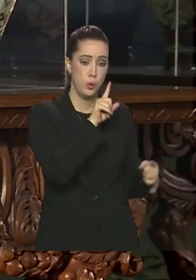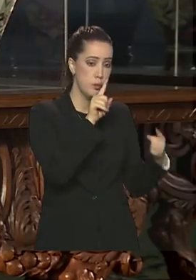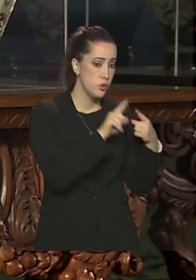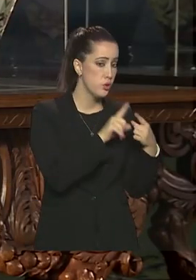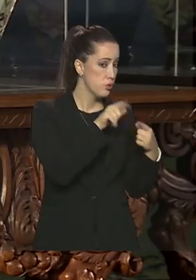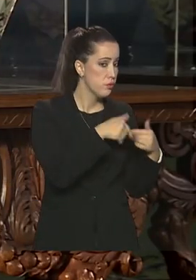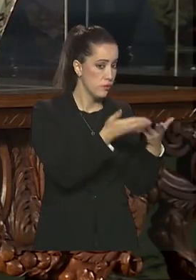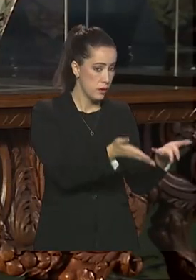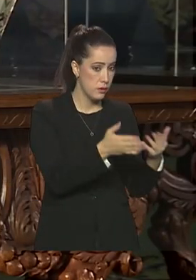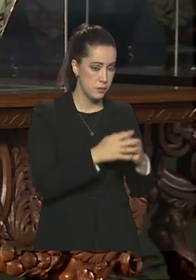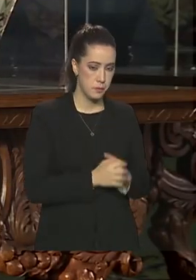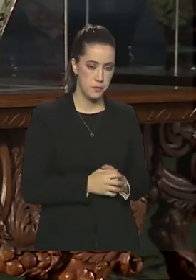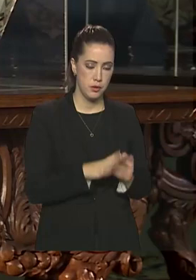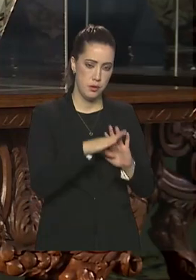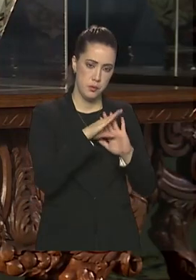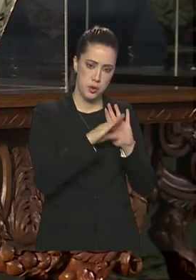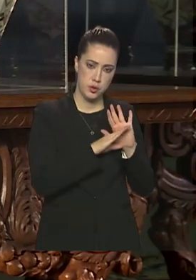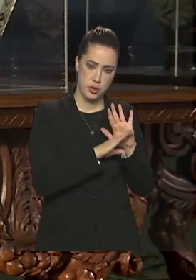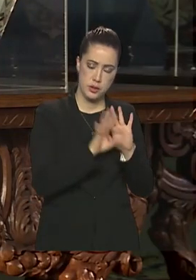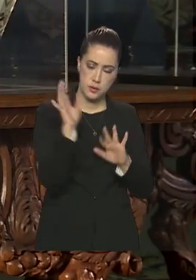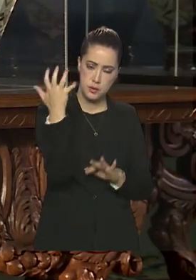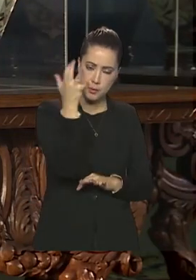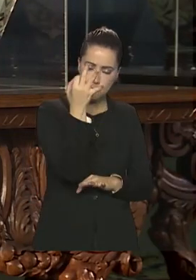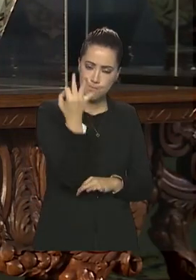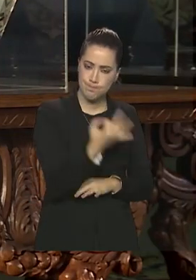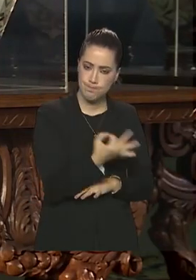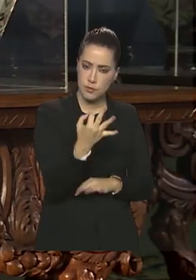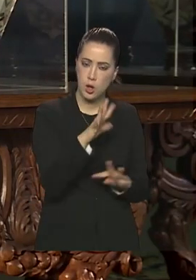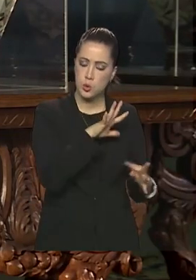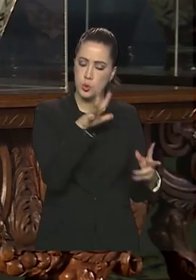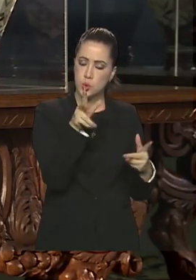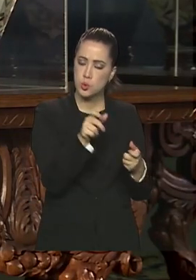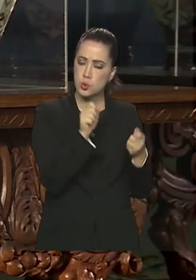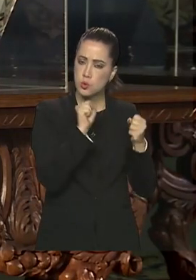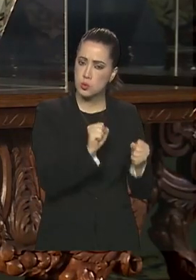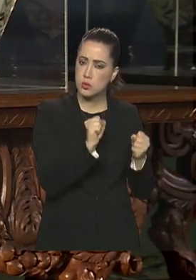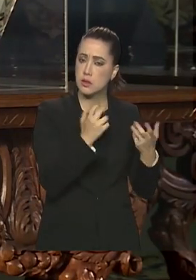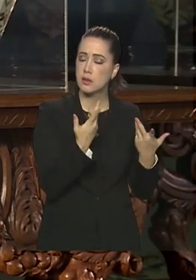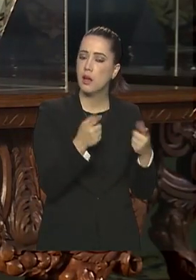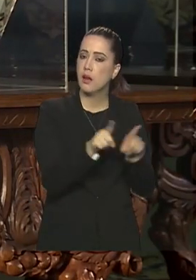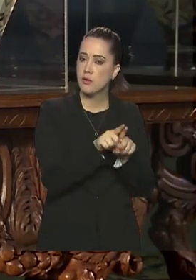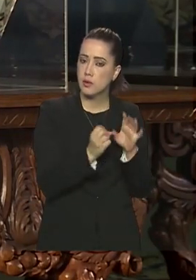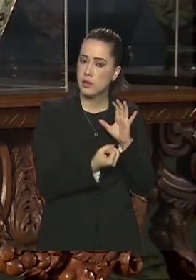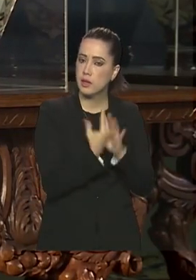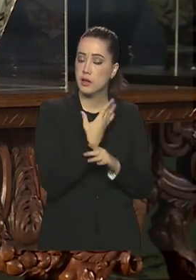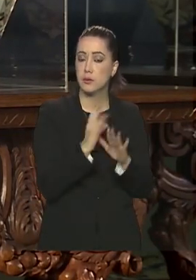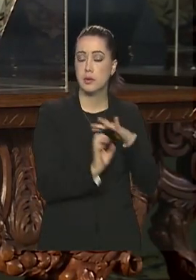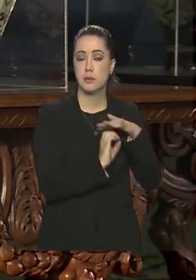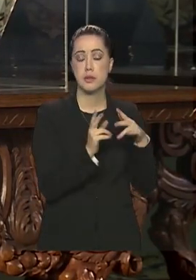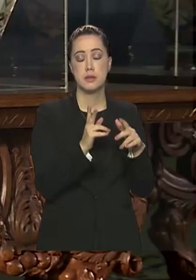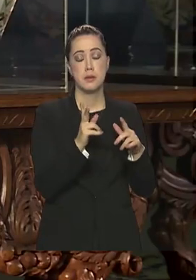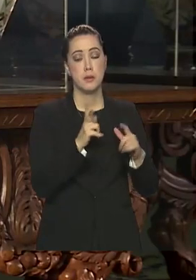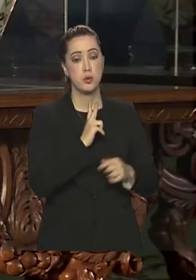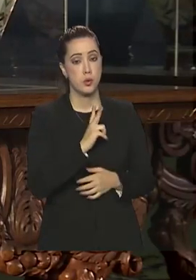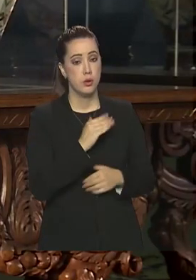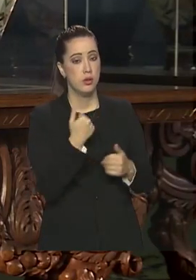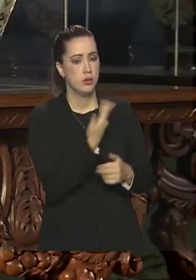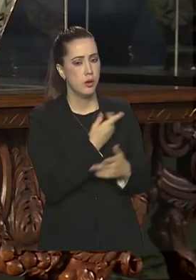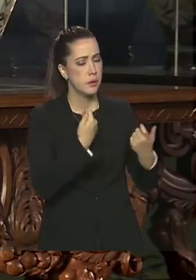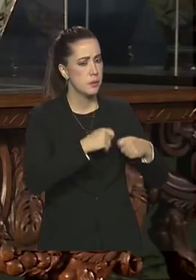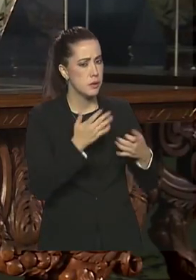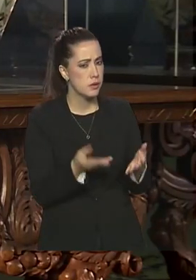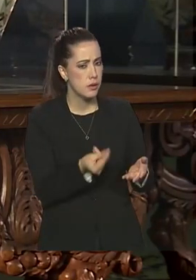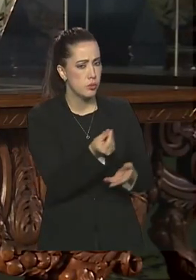é justamente esse: projetos ambientalmente sustentáveis e realizados pela iniciativa privada, porque nós precisamos de